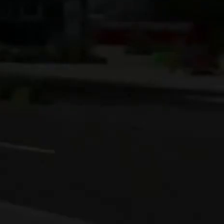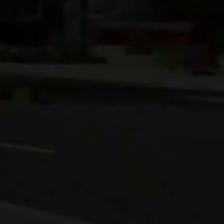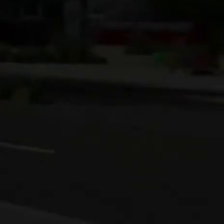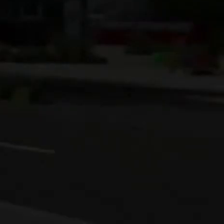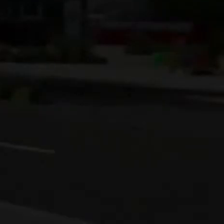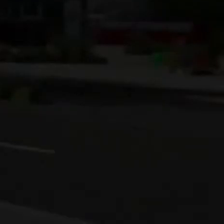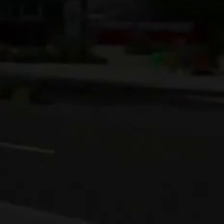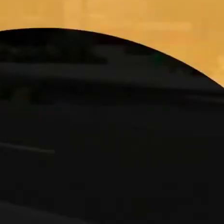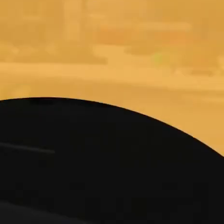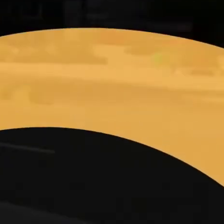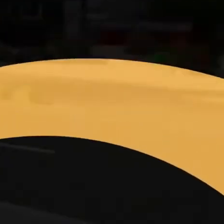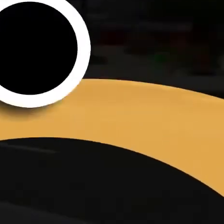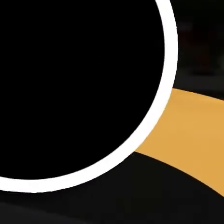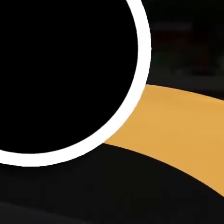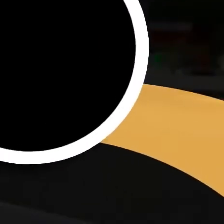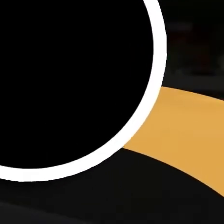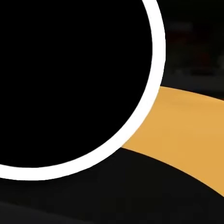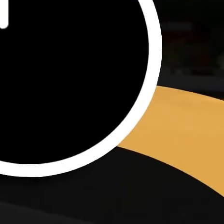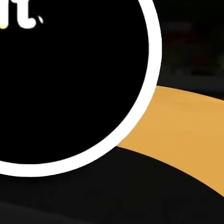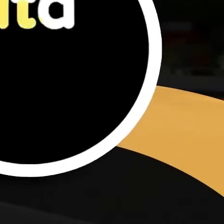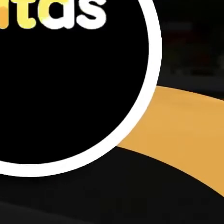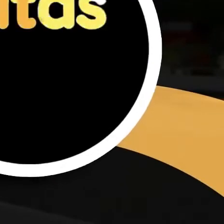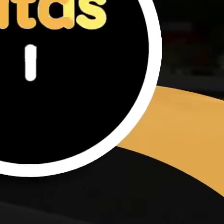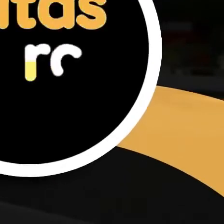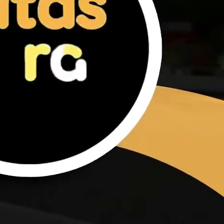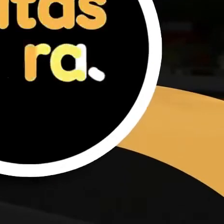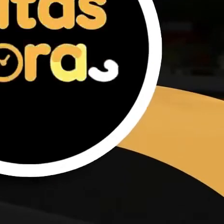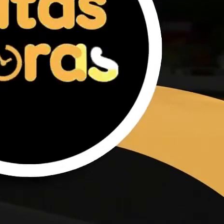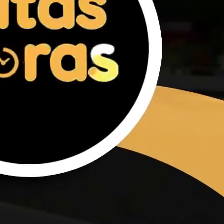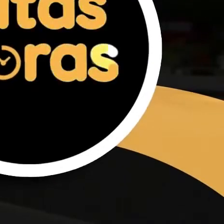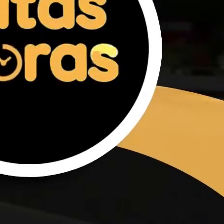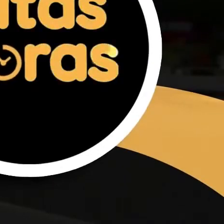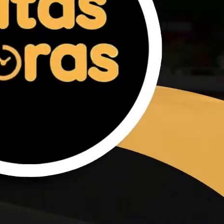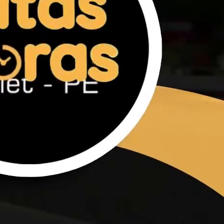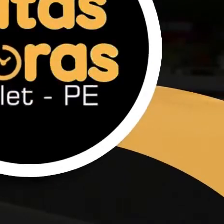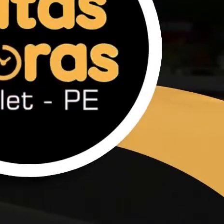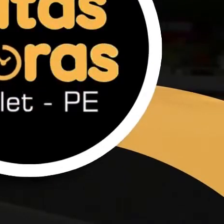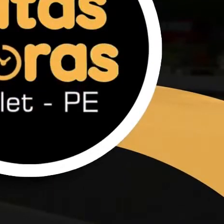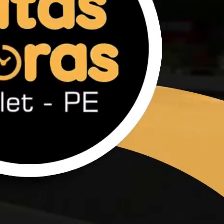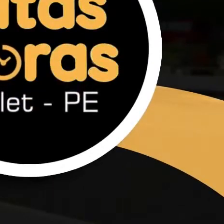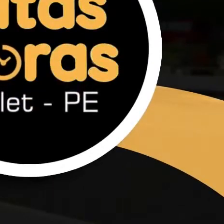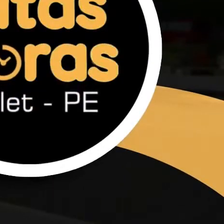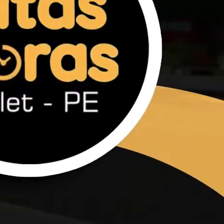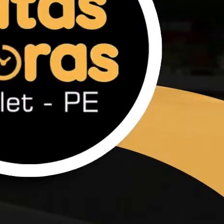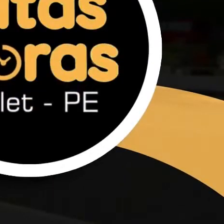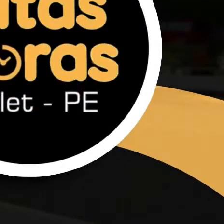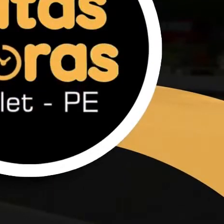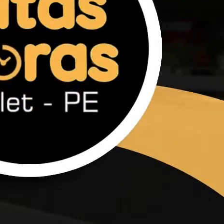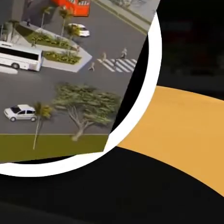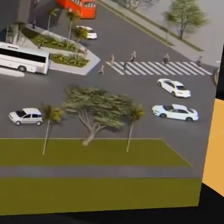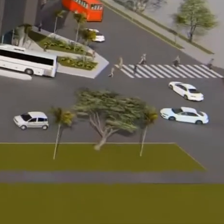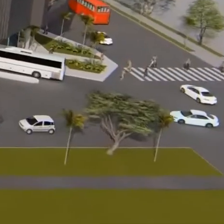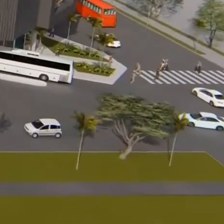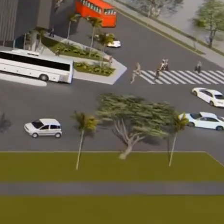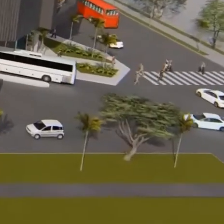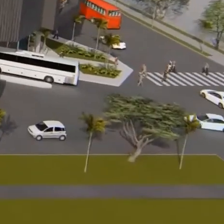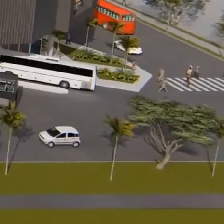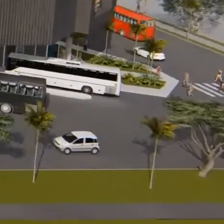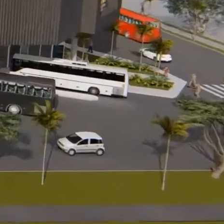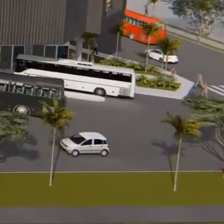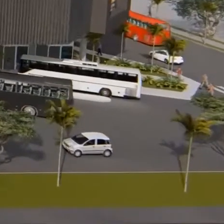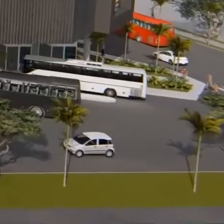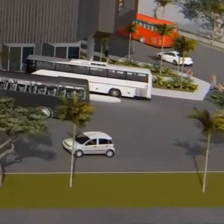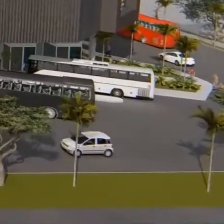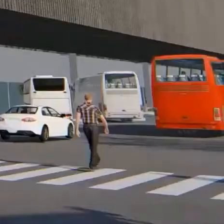Chegou a oportunidade que faltava para você, lojista, investir no polo de confecções Altas Horas Outlet. Um moderno centro de compras com